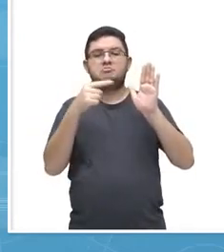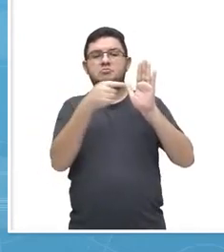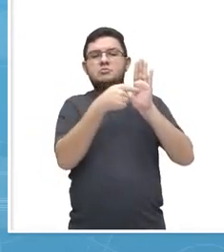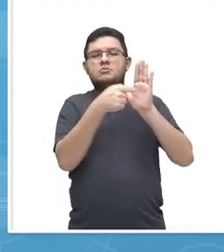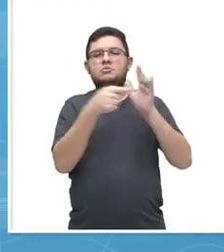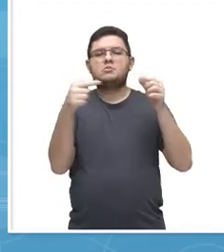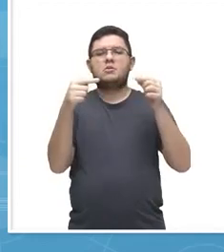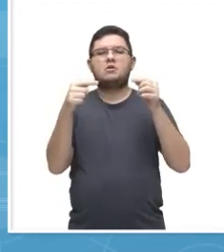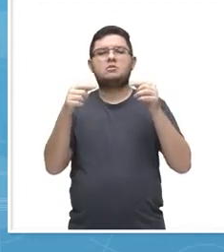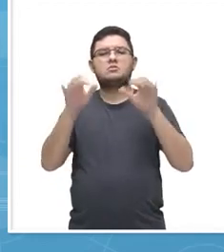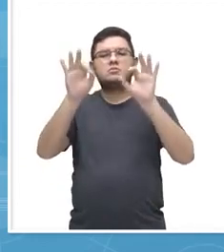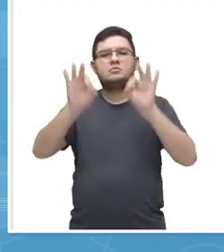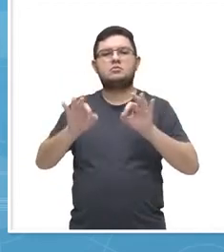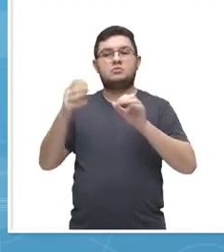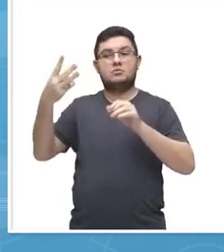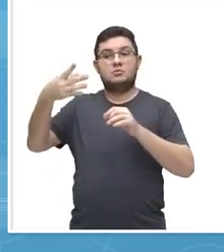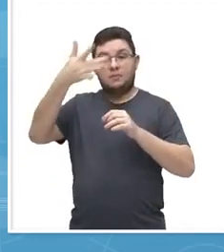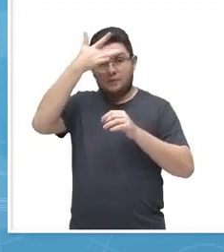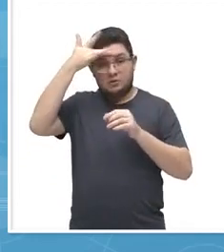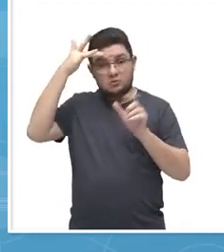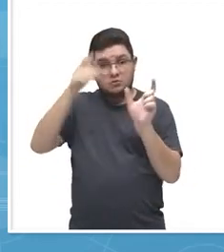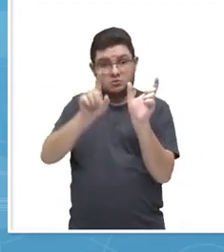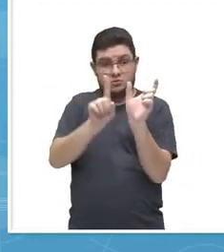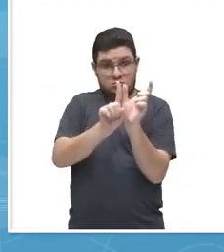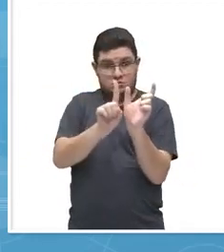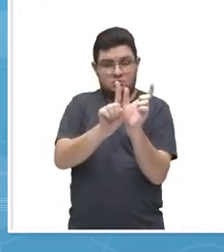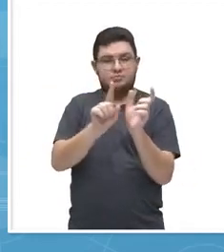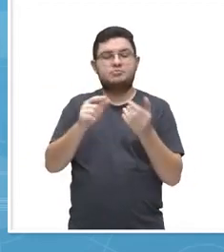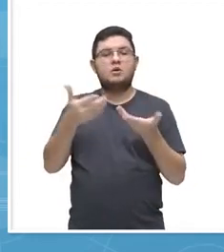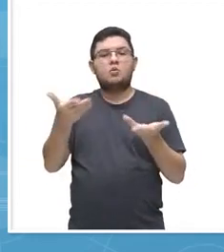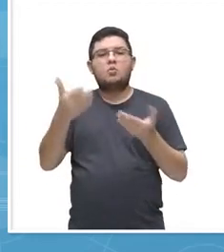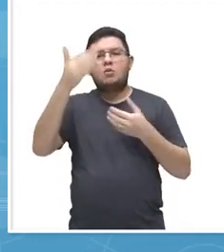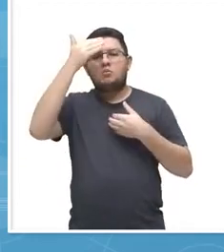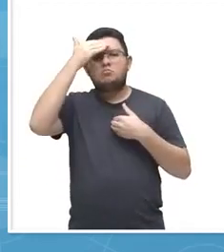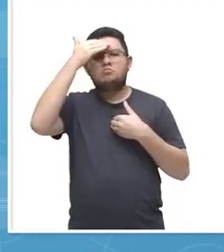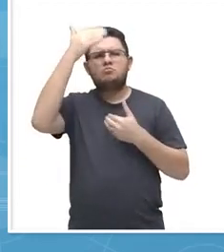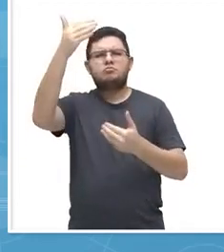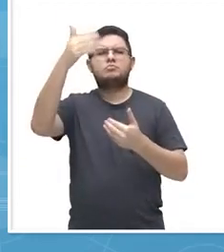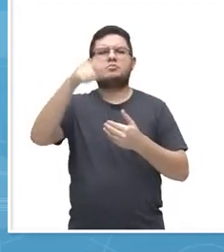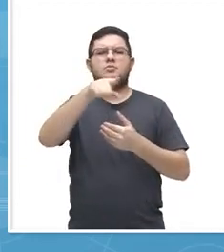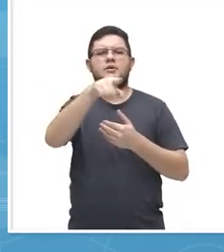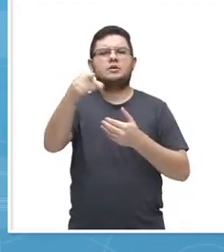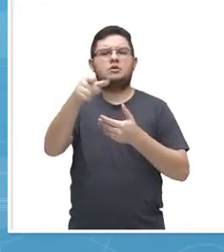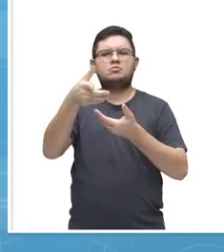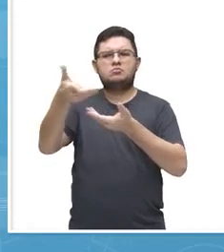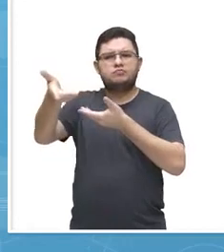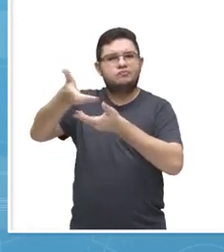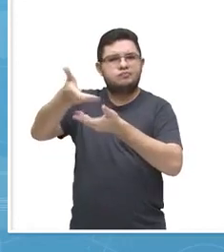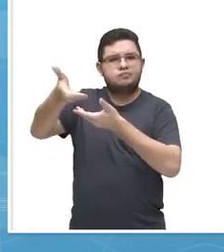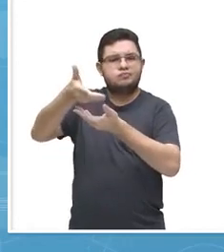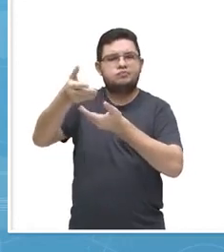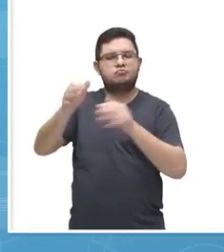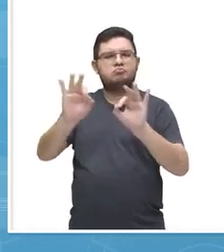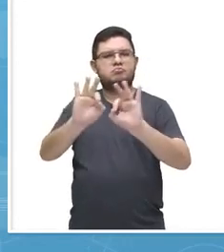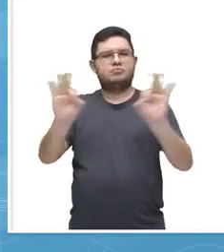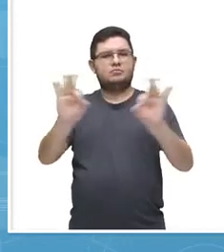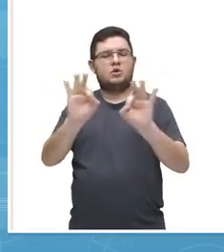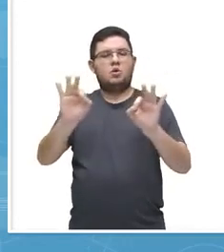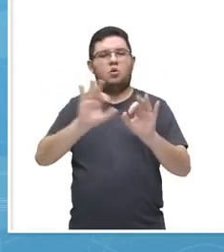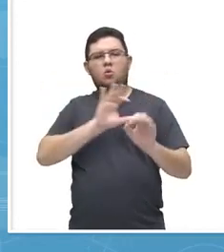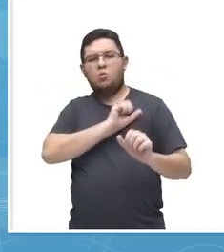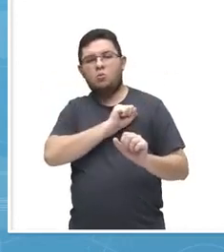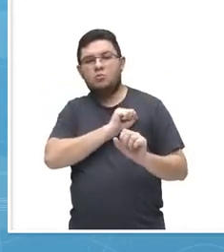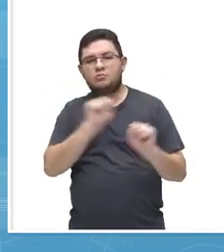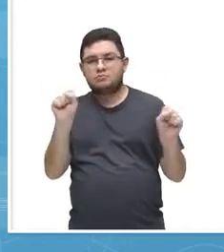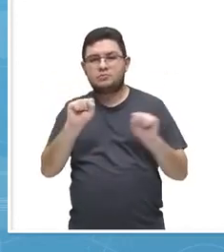terceira pessoa do singular, certo? Então, thank you so much, muito obrigada pela ótima participação de vocês, gostei bastante, viu? O chat estava